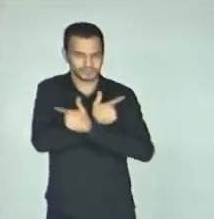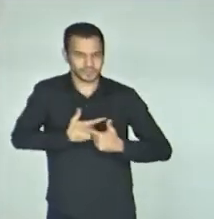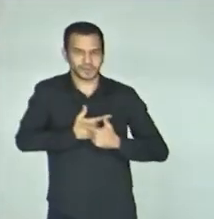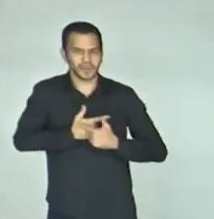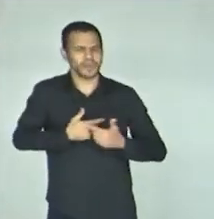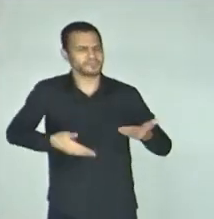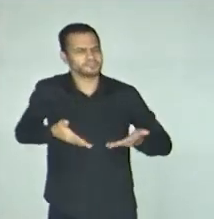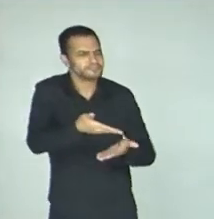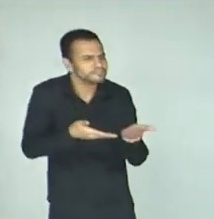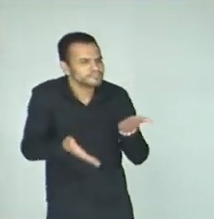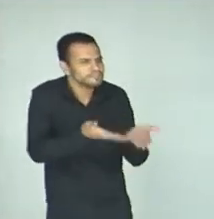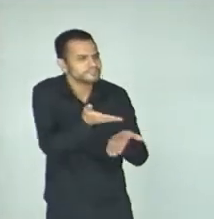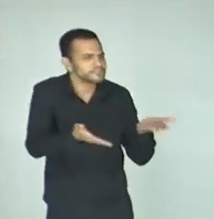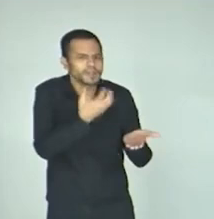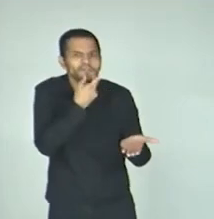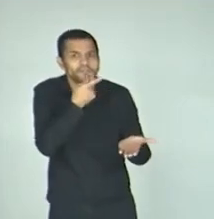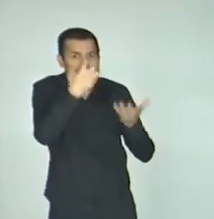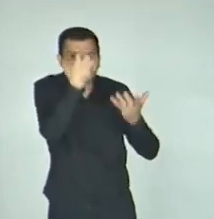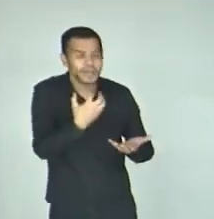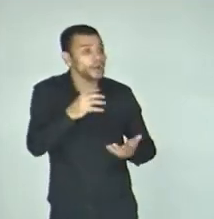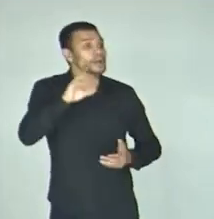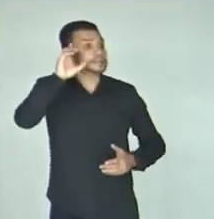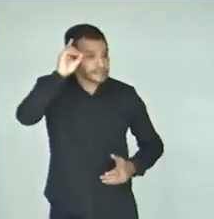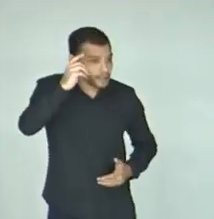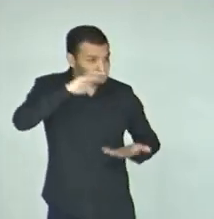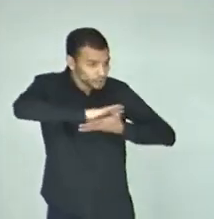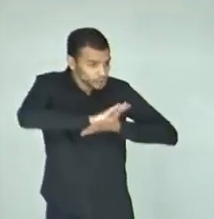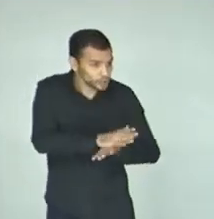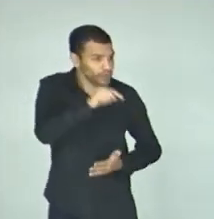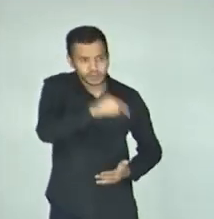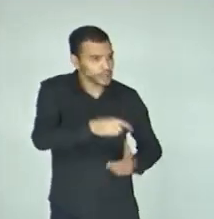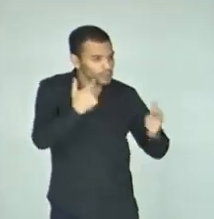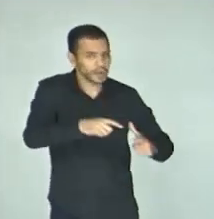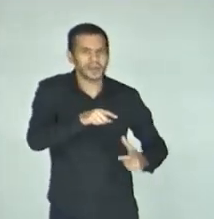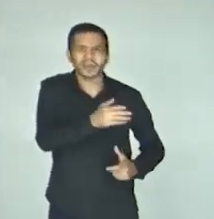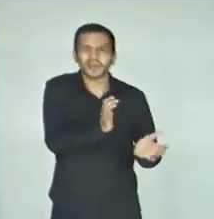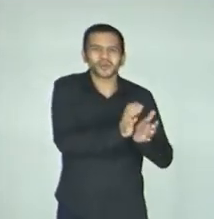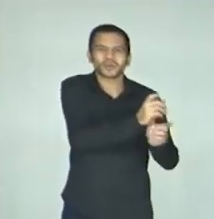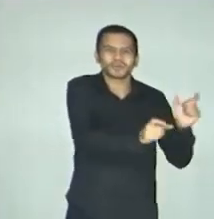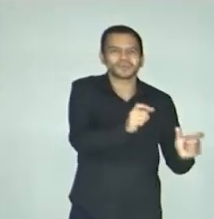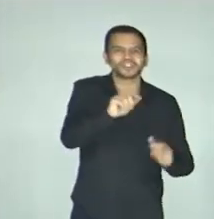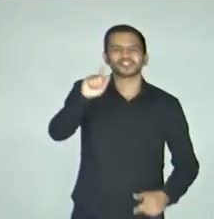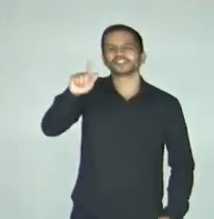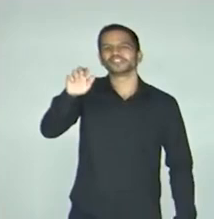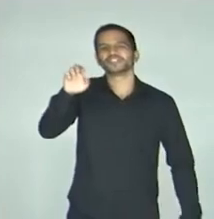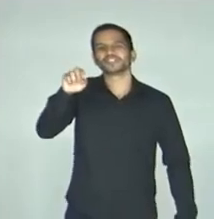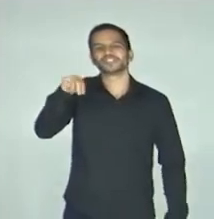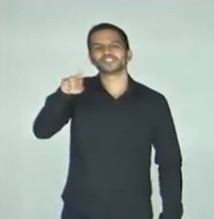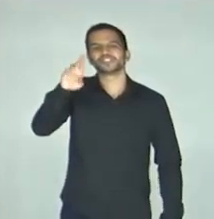ele fala de forma séria Deus vai destruir esse lugar e os cara acharam aquela piada lá é